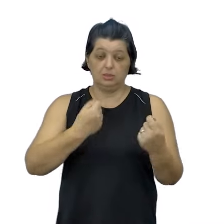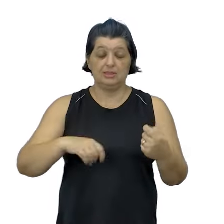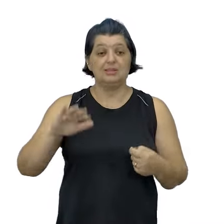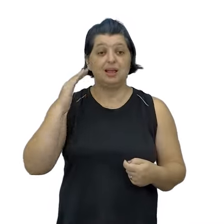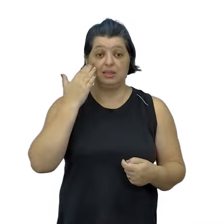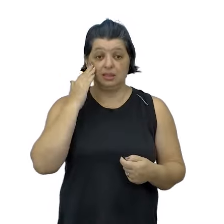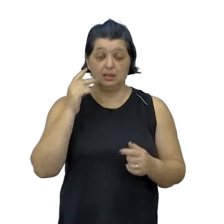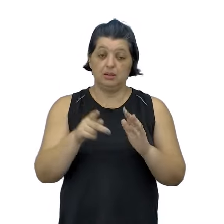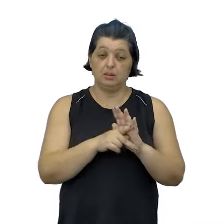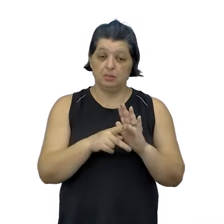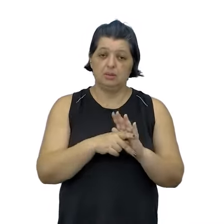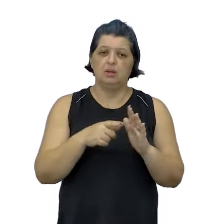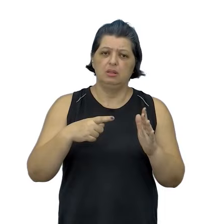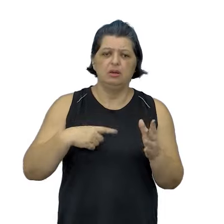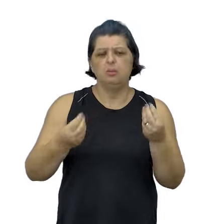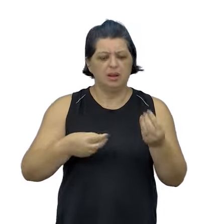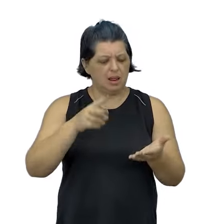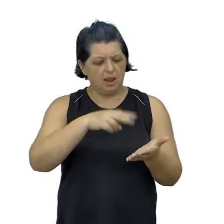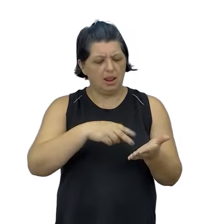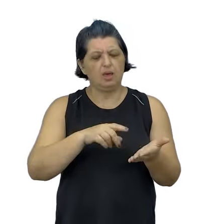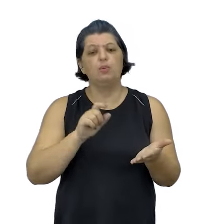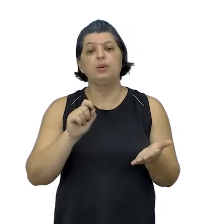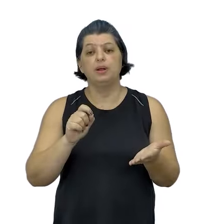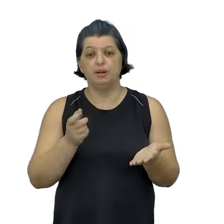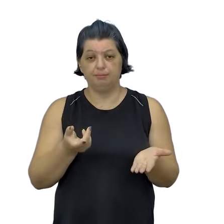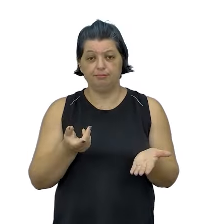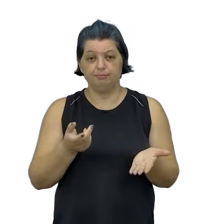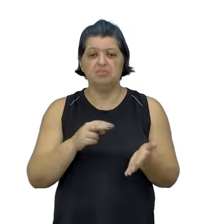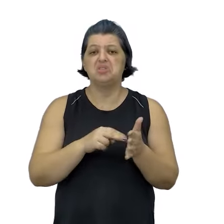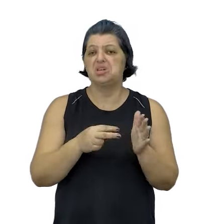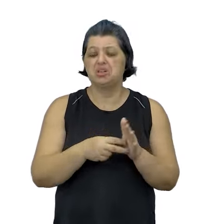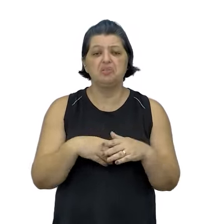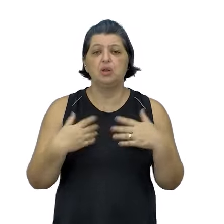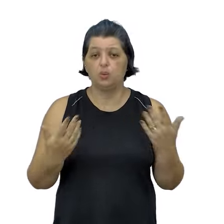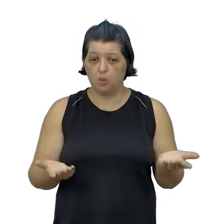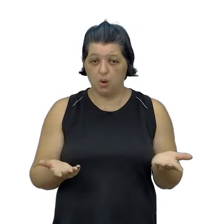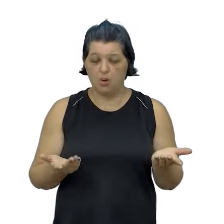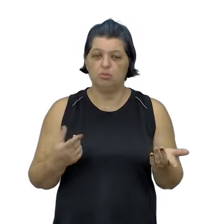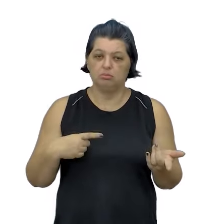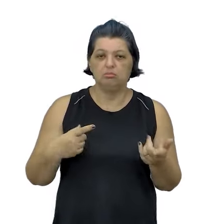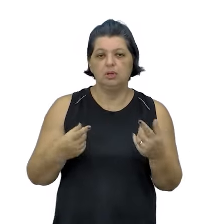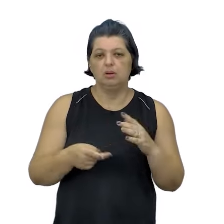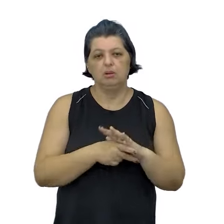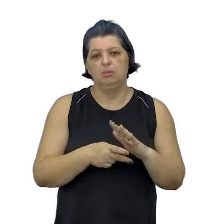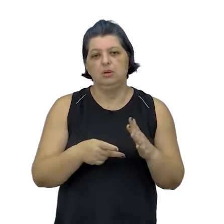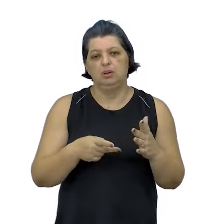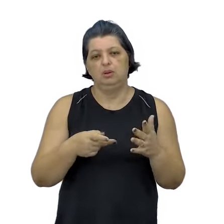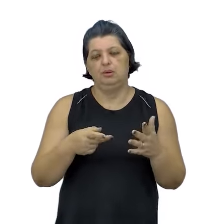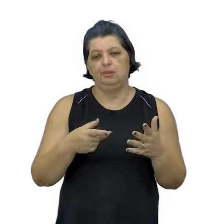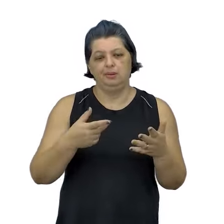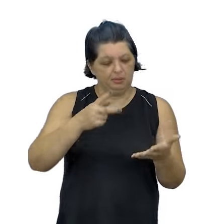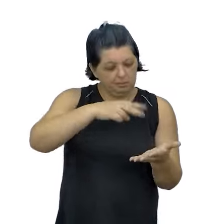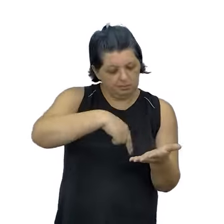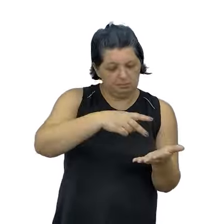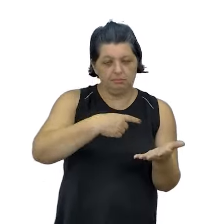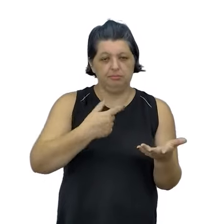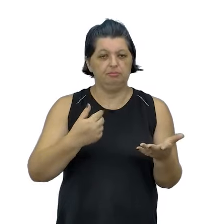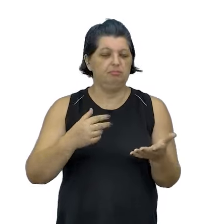uma finalidade. Eu leio para quê? Né? Eu leio para me informar de maneira mais precisa, eu leio